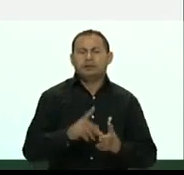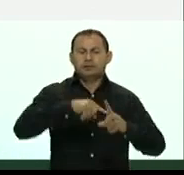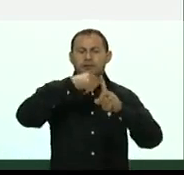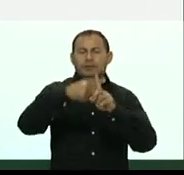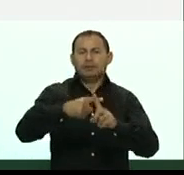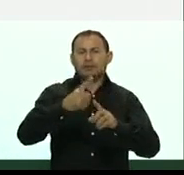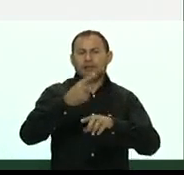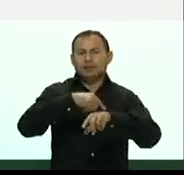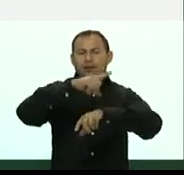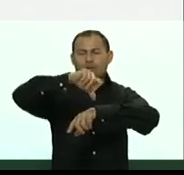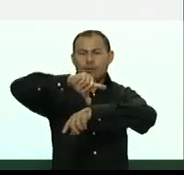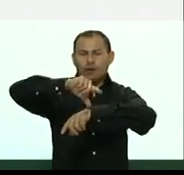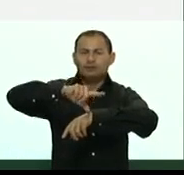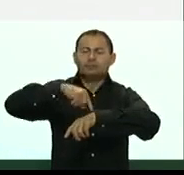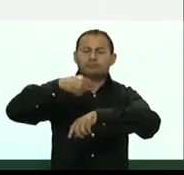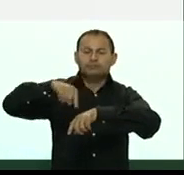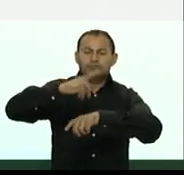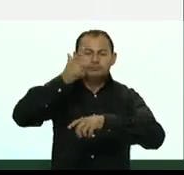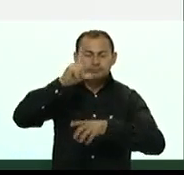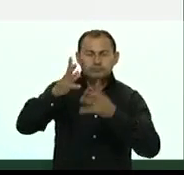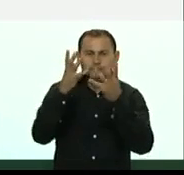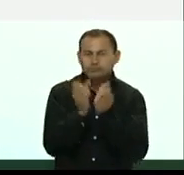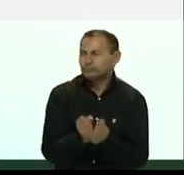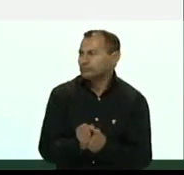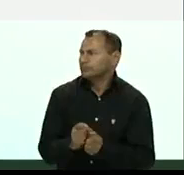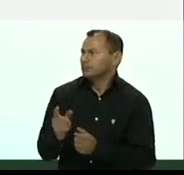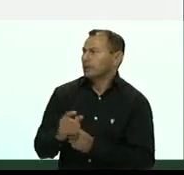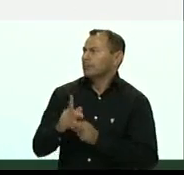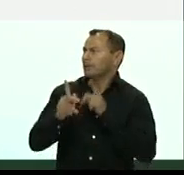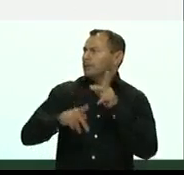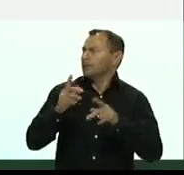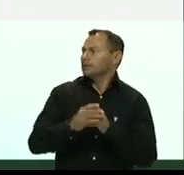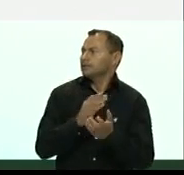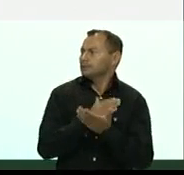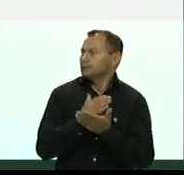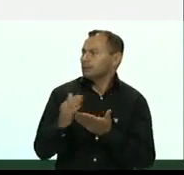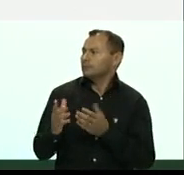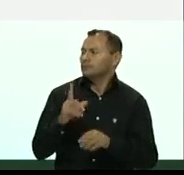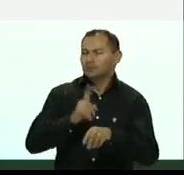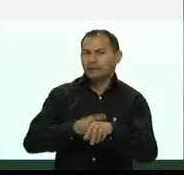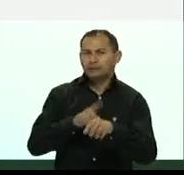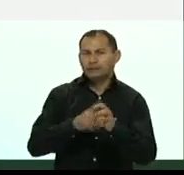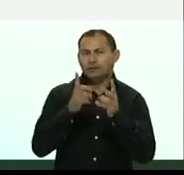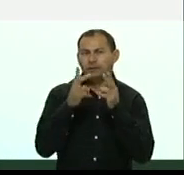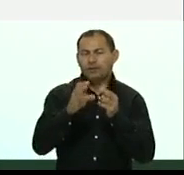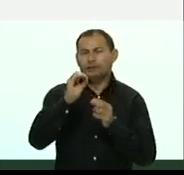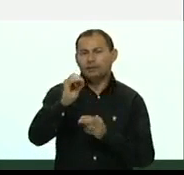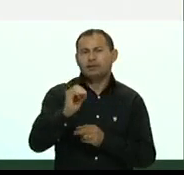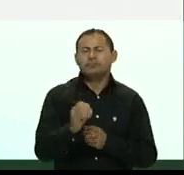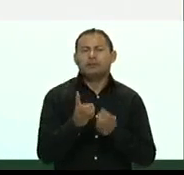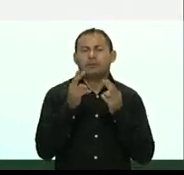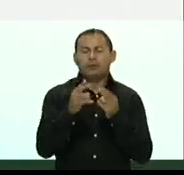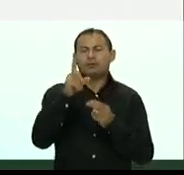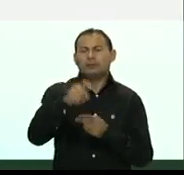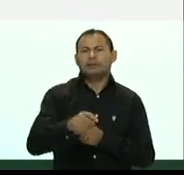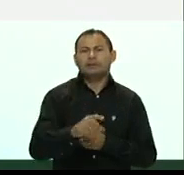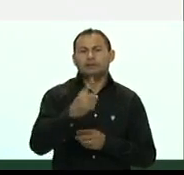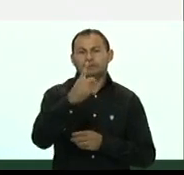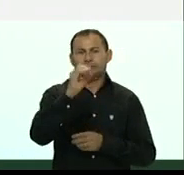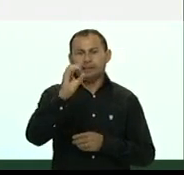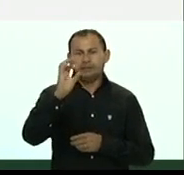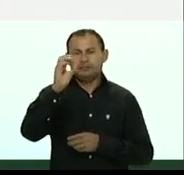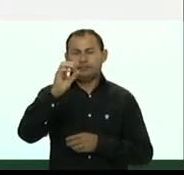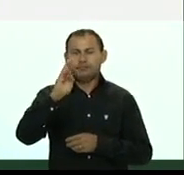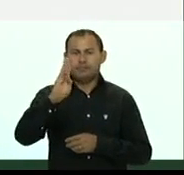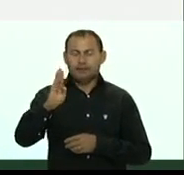duplica cada hora e a gente vai considerar, então, a população inicial no tempo igual a 0, como sendo aí 100